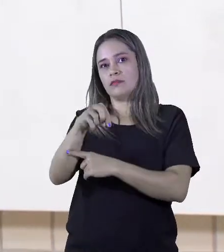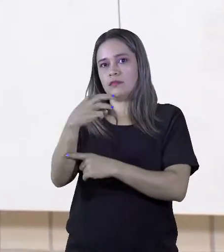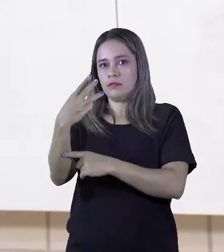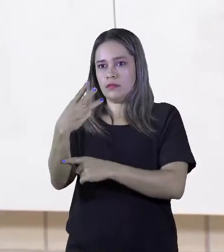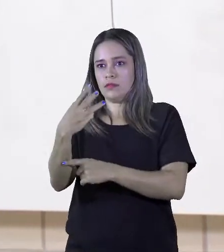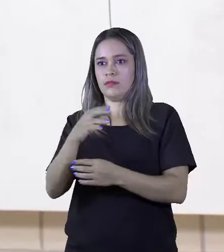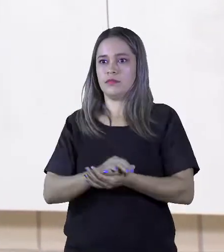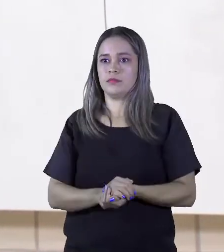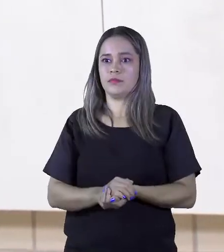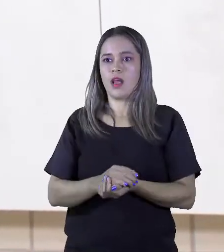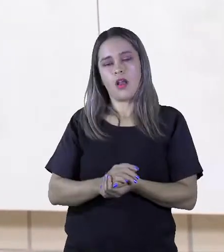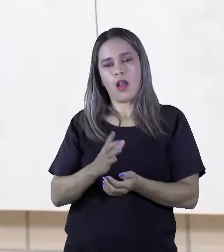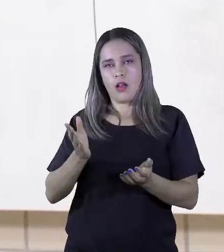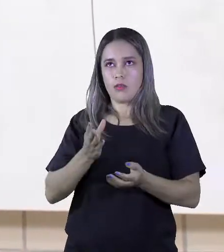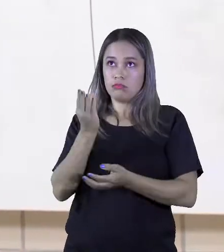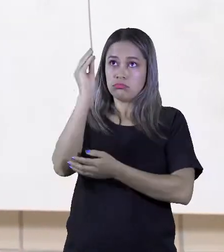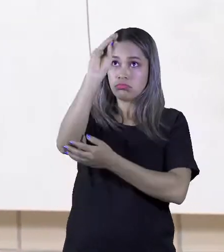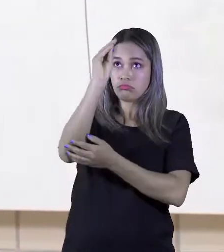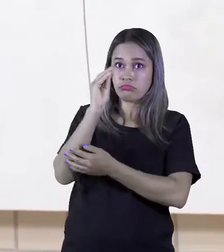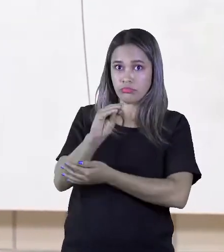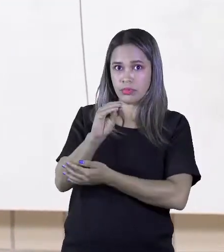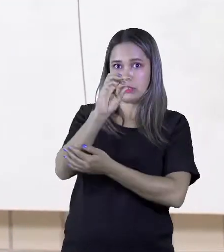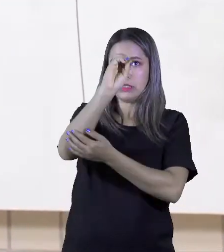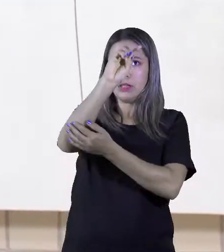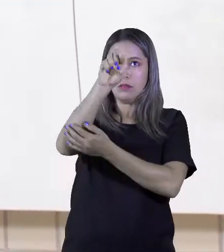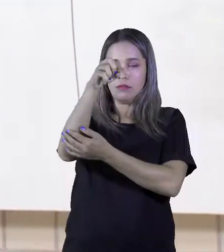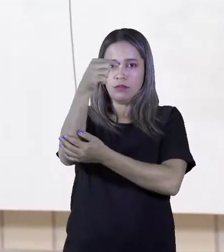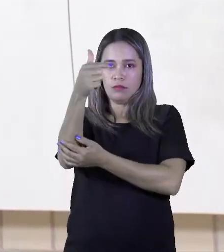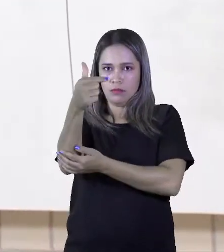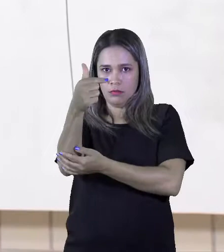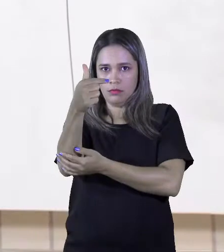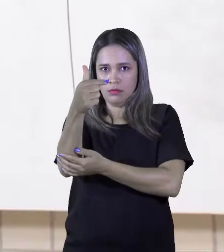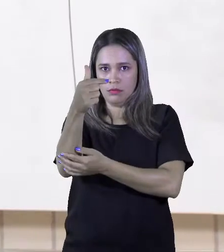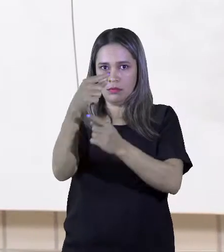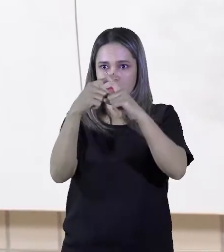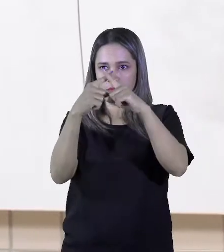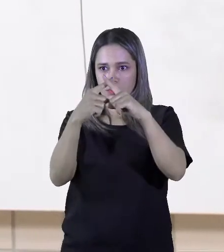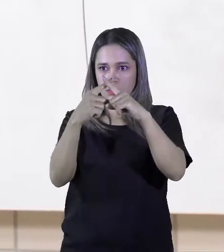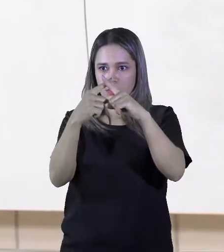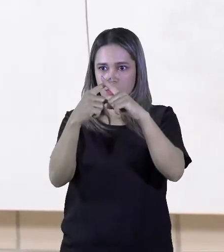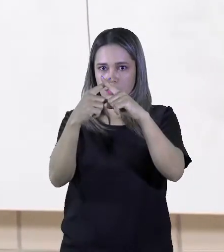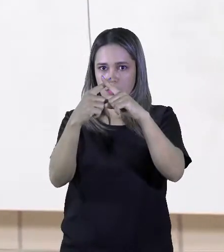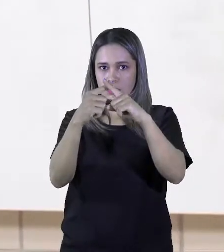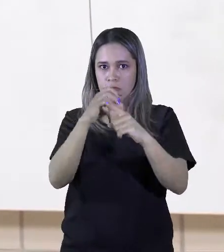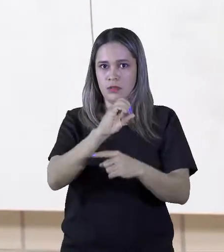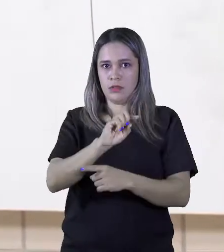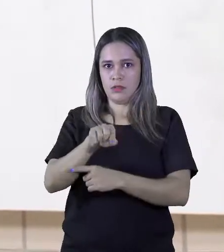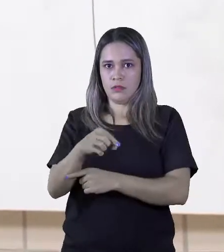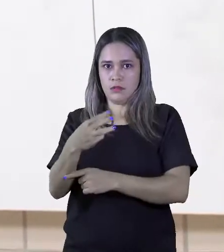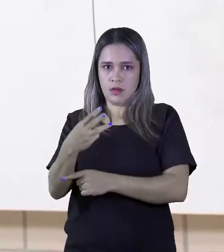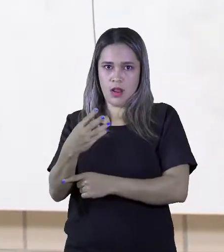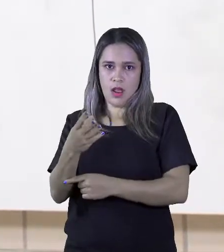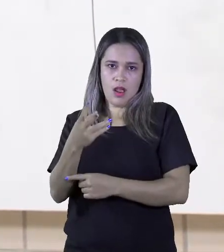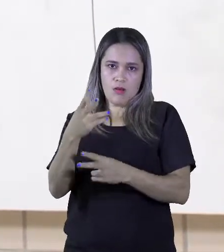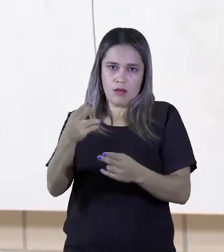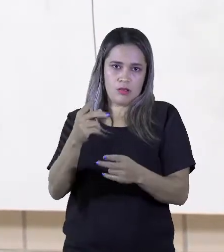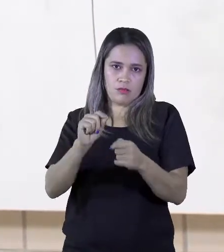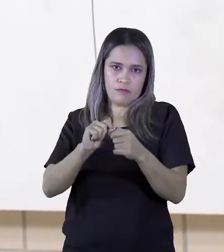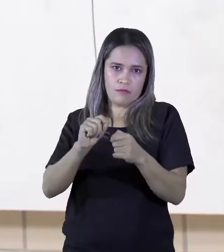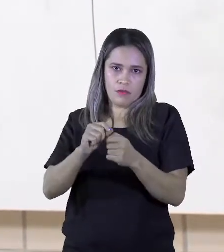procedimento, vou armar a minha multiplicação, tá? Igual a gente faz normalmente, se não